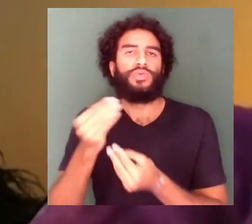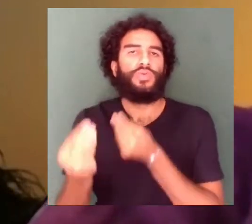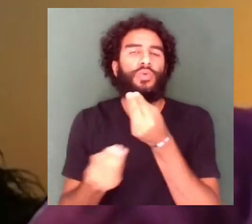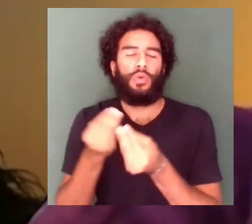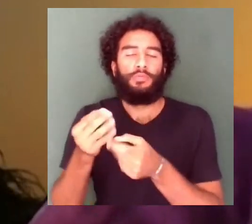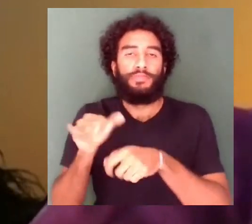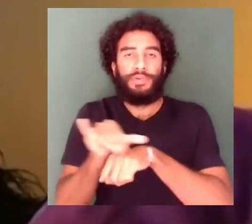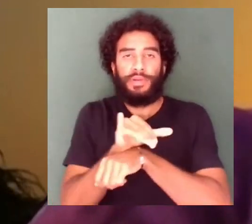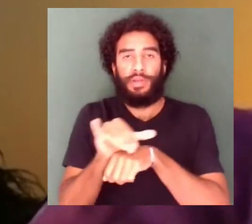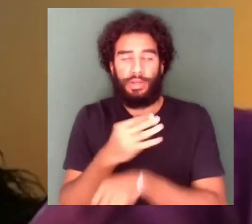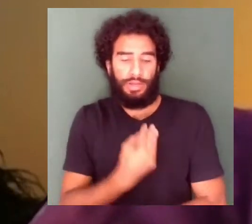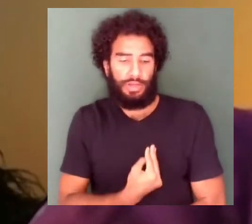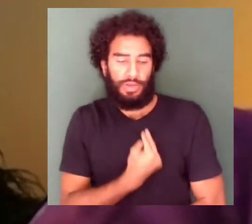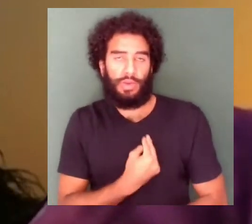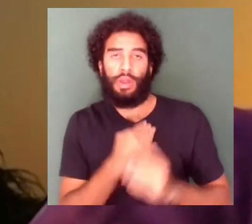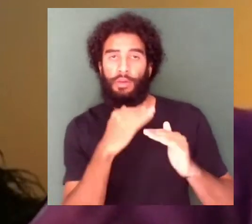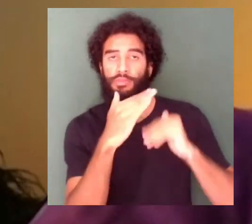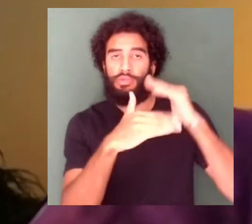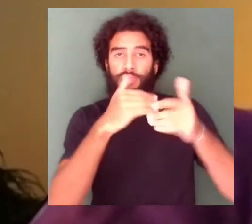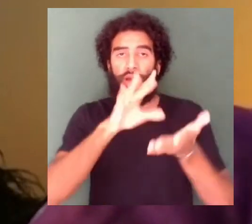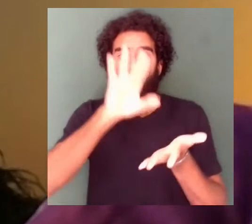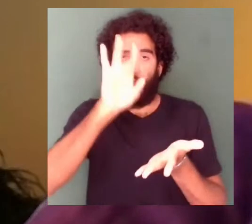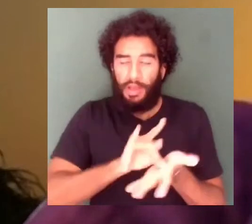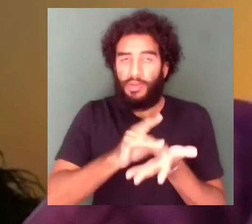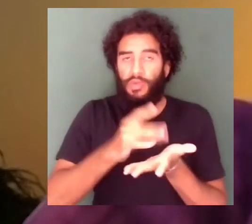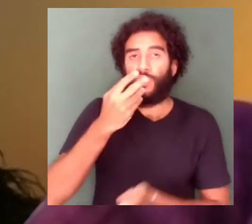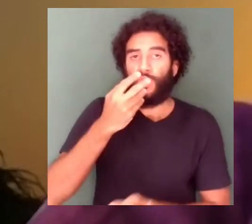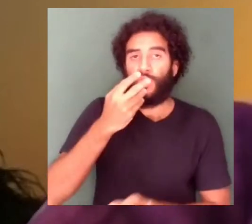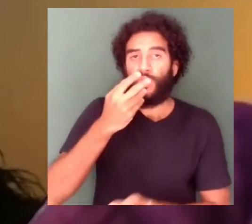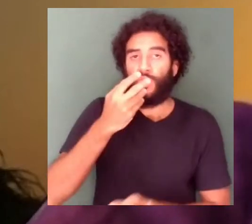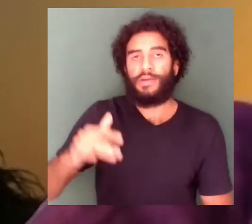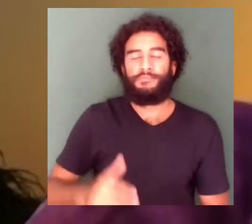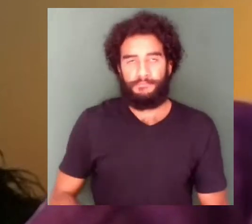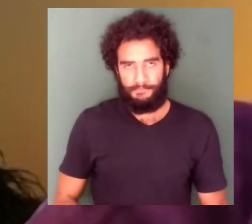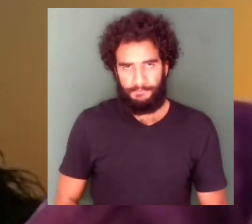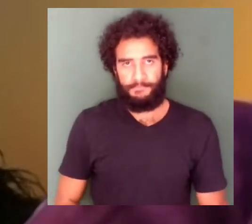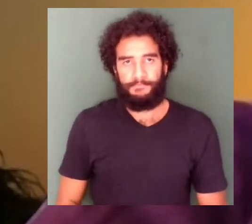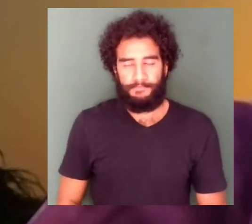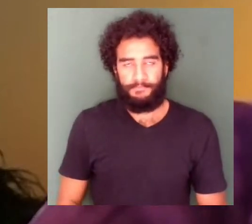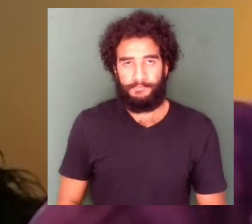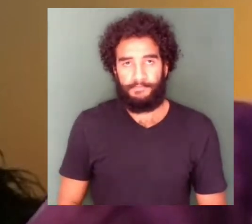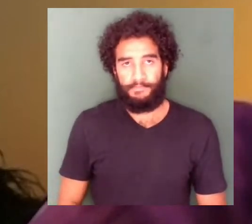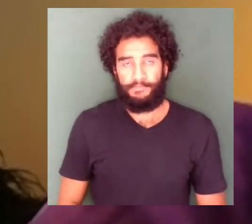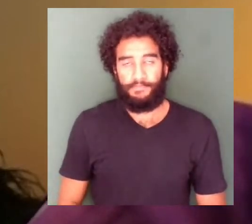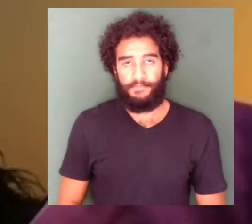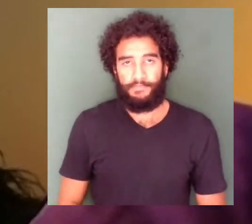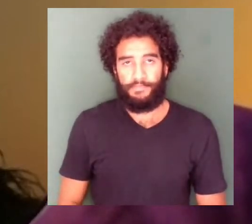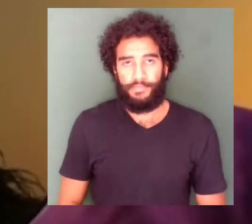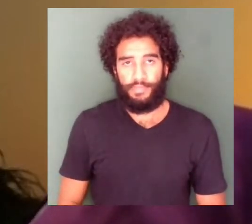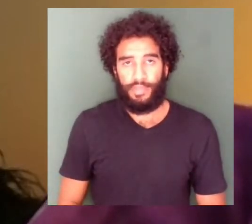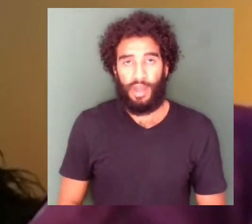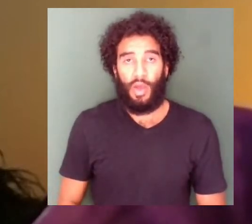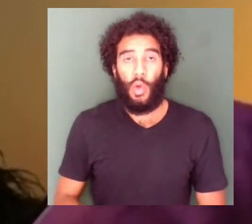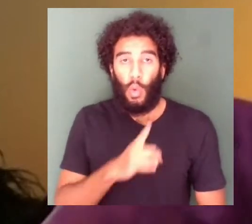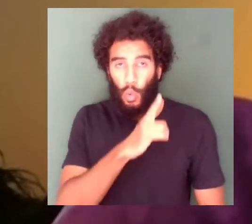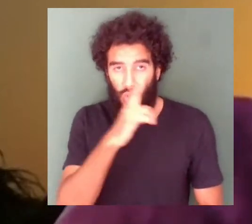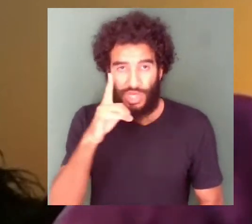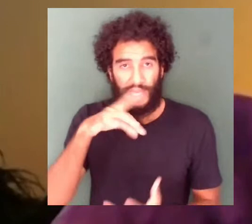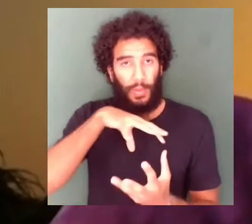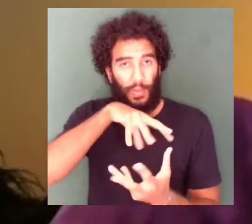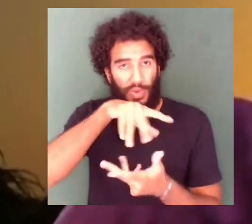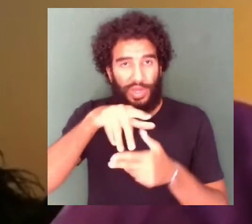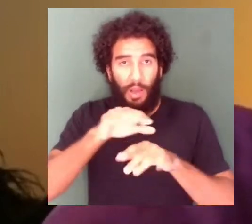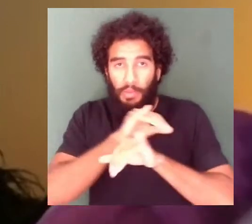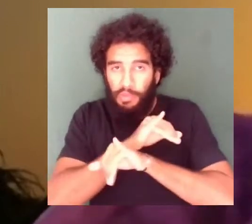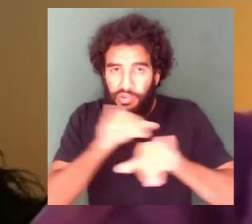de desenvolvimento pleno de uma criança, e o dia D, com certeza, vai desde